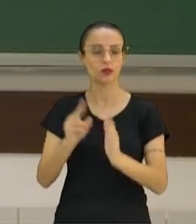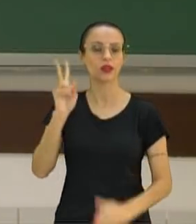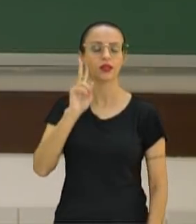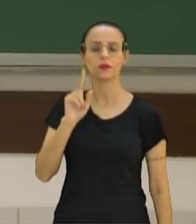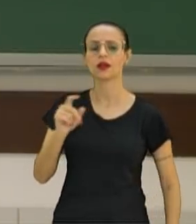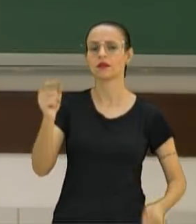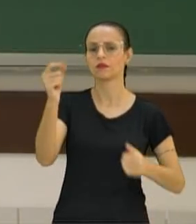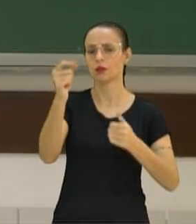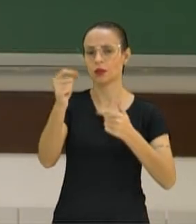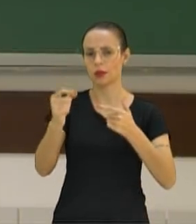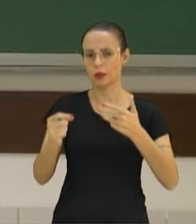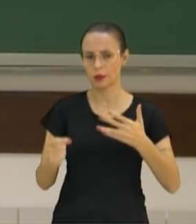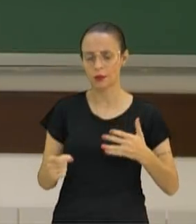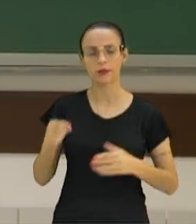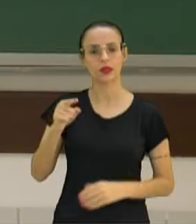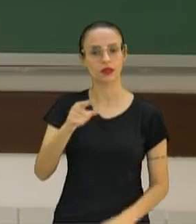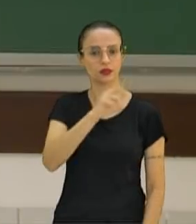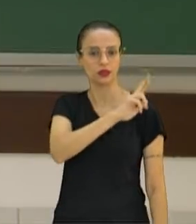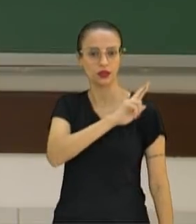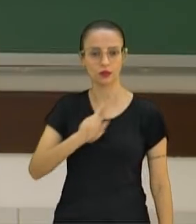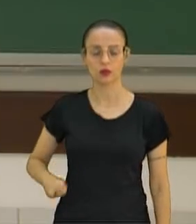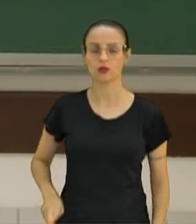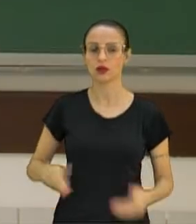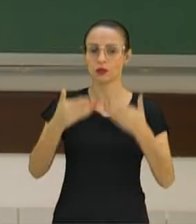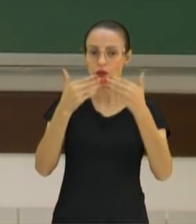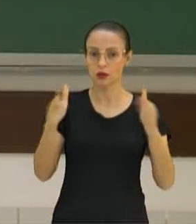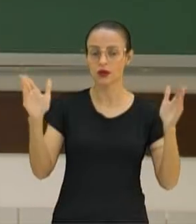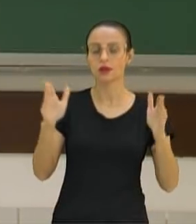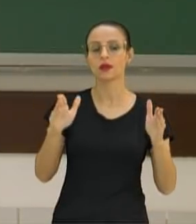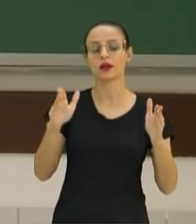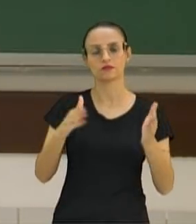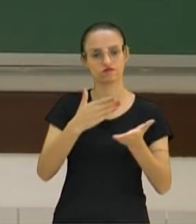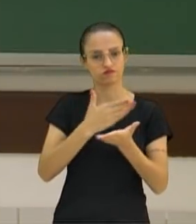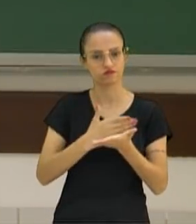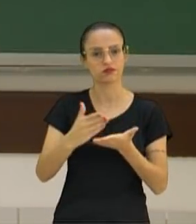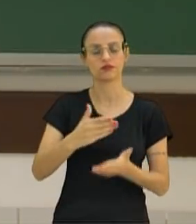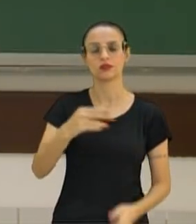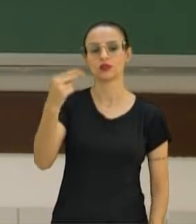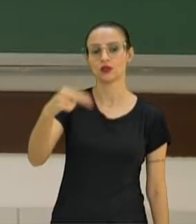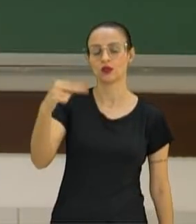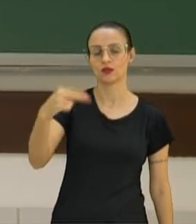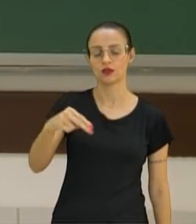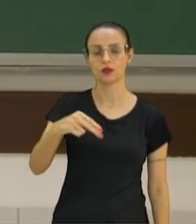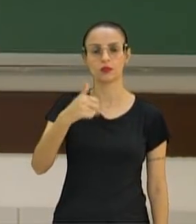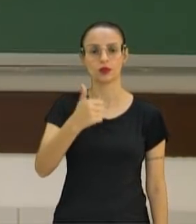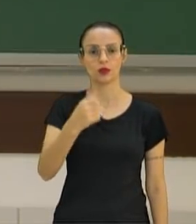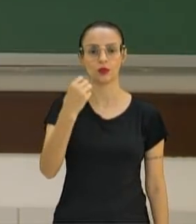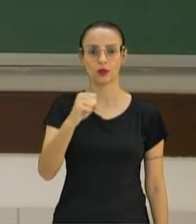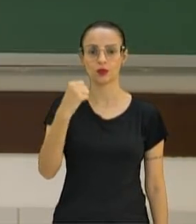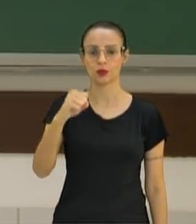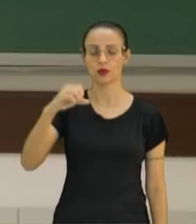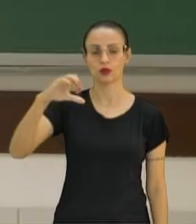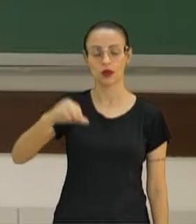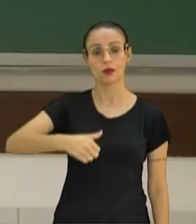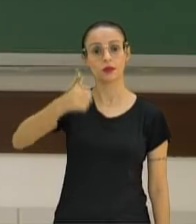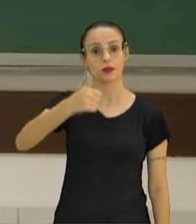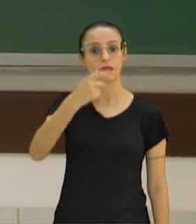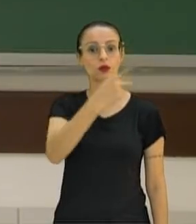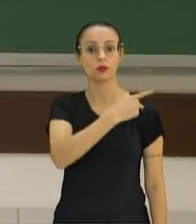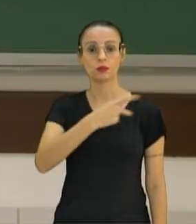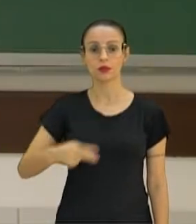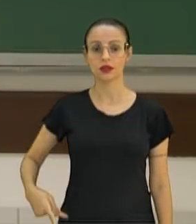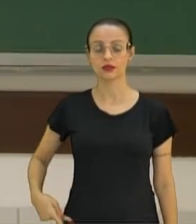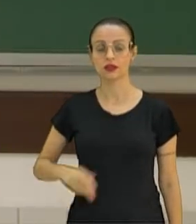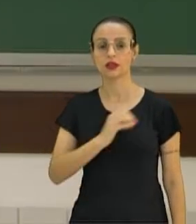aspectos, né? Essa república ela foi proclamada em novembro de 1889 e o primeiro presidente do Brasil